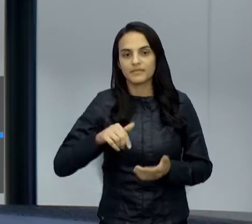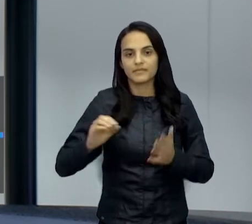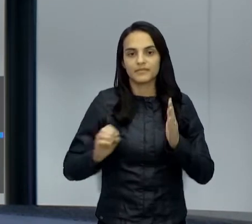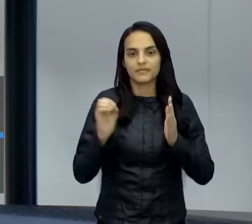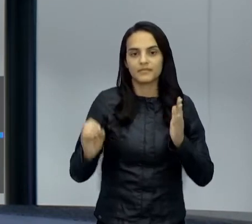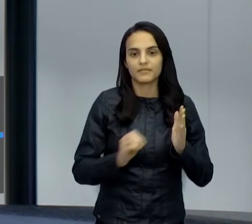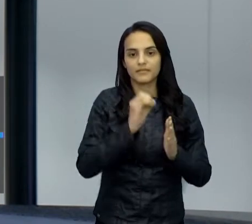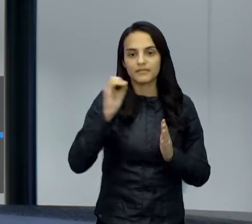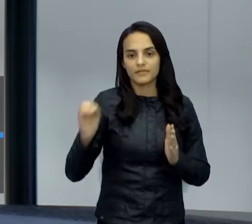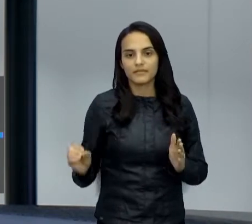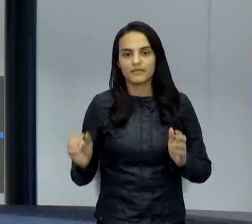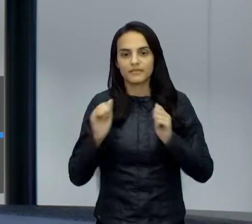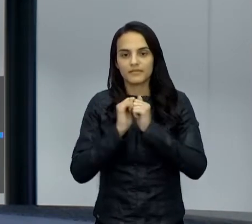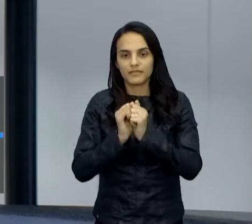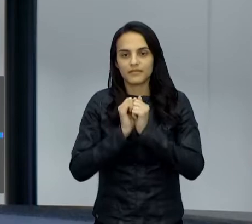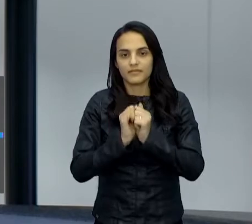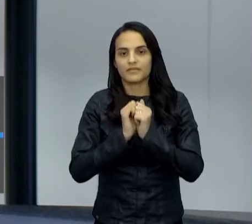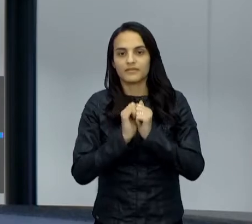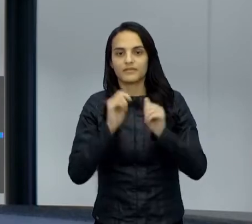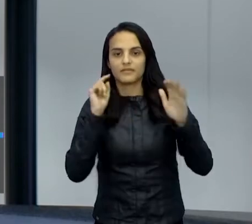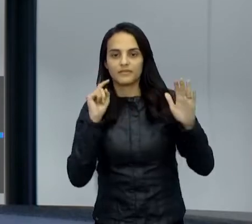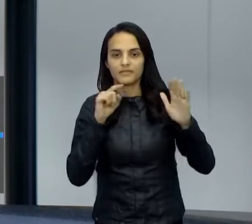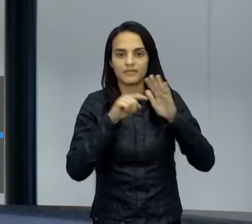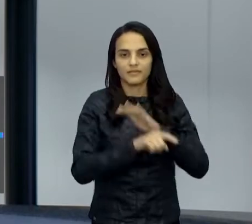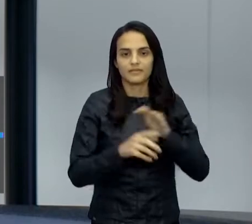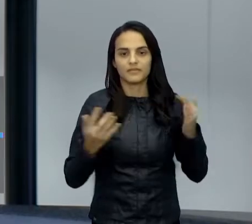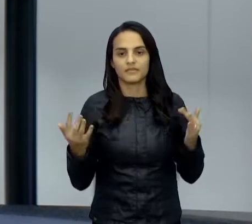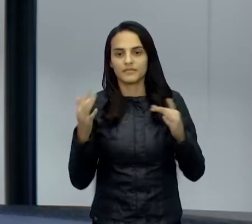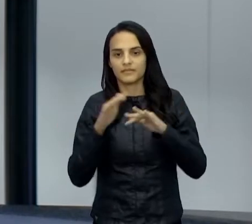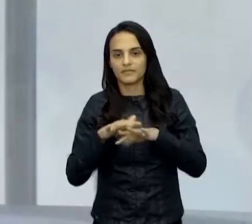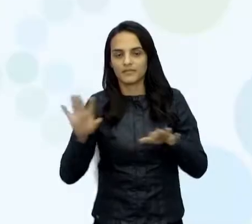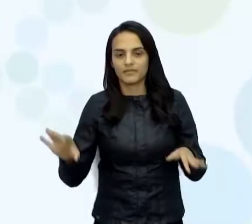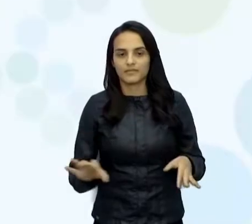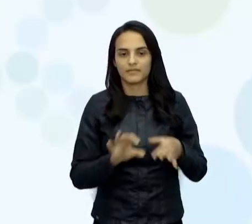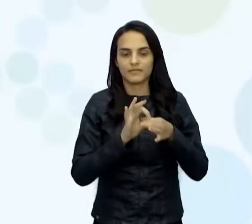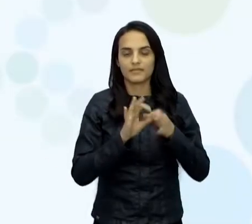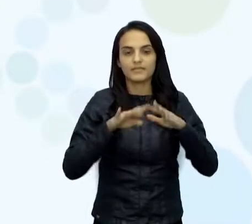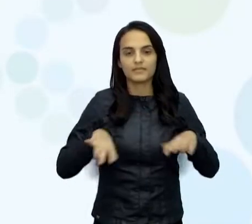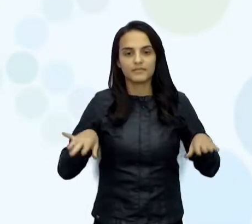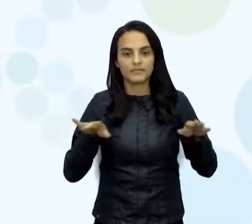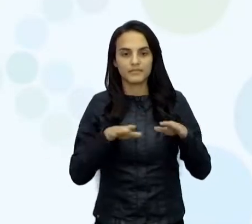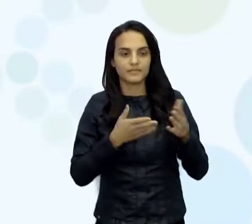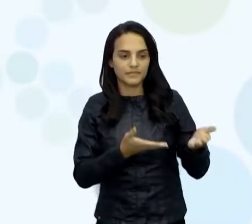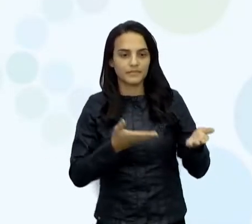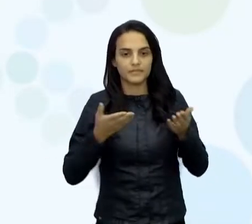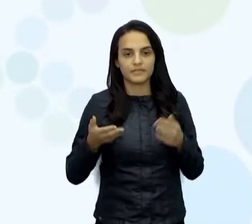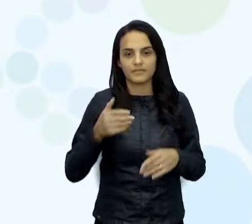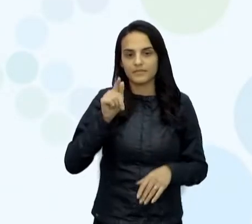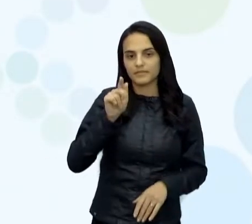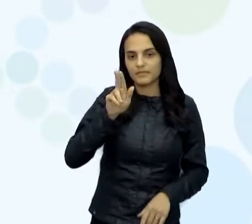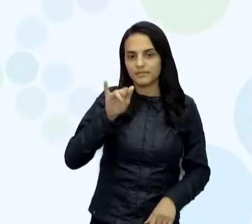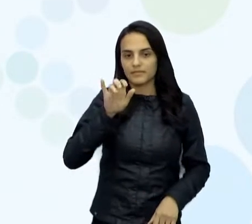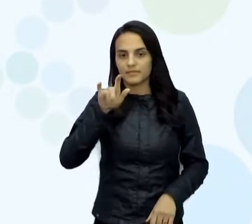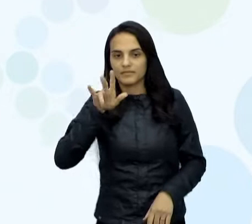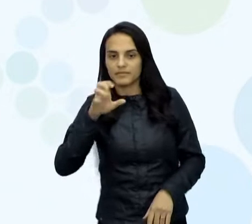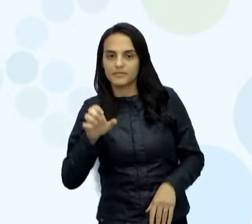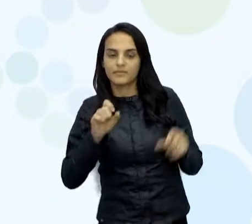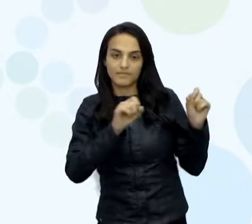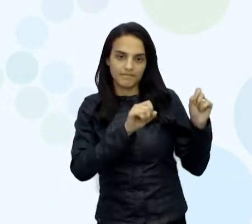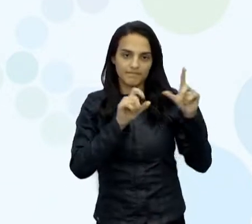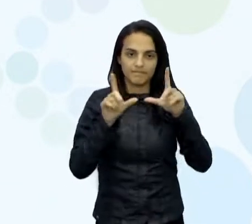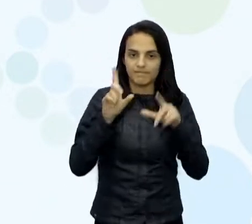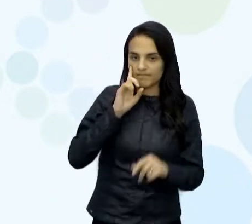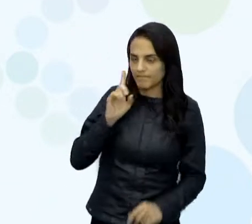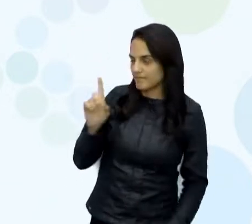Mídias. Estamos juntos aí no aprofundamento Matemática Conectada. Sejam todos muito bem-vindos. Guilherme colocou aí na lousa pra gente